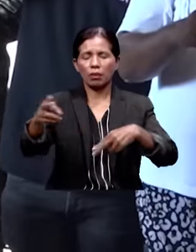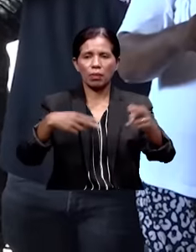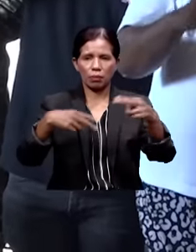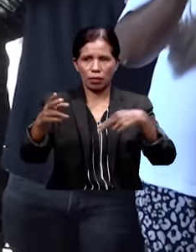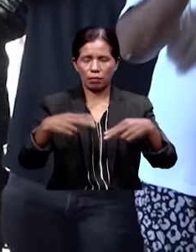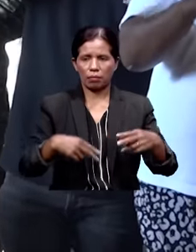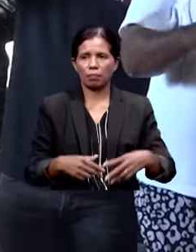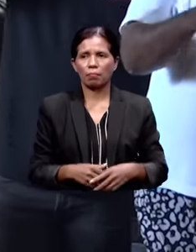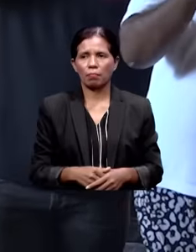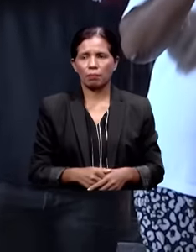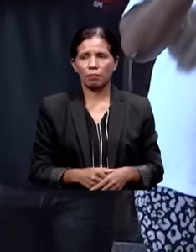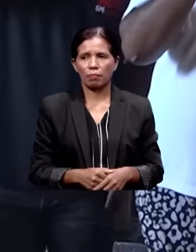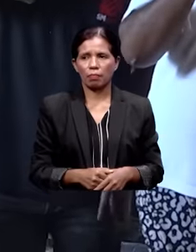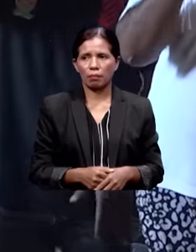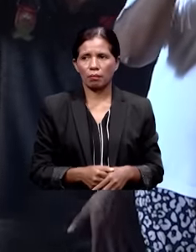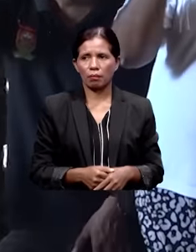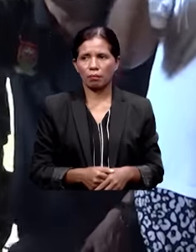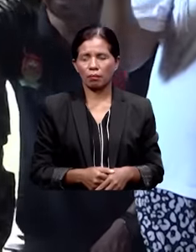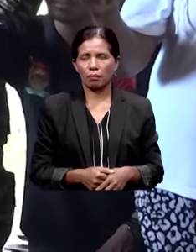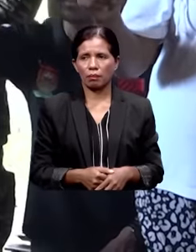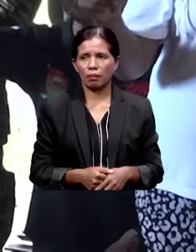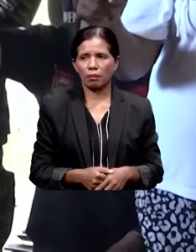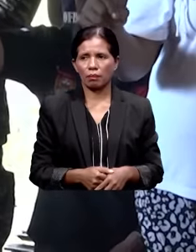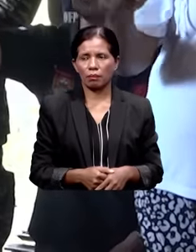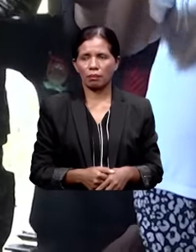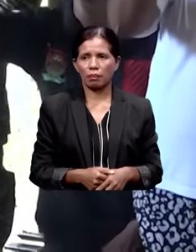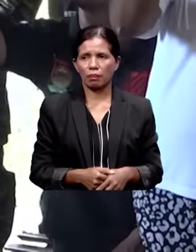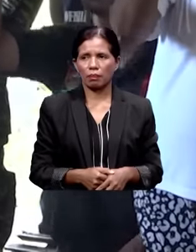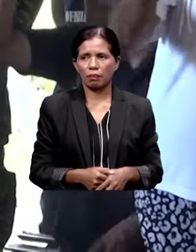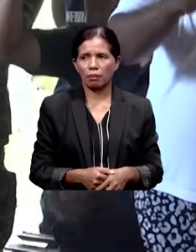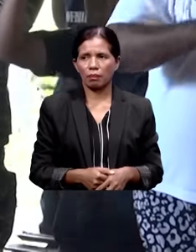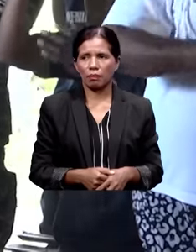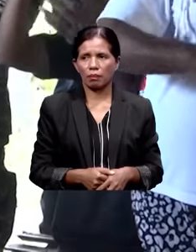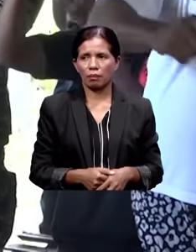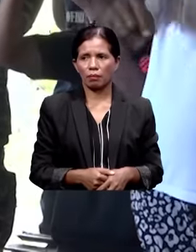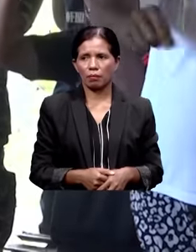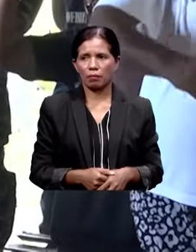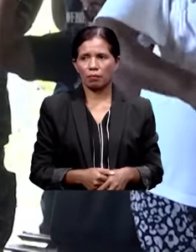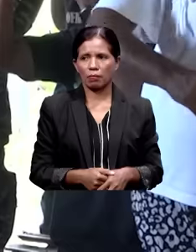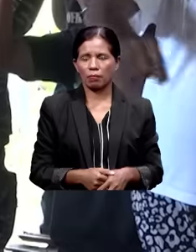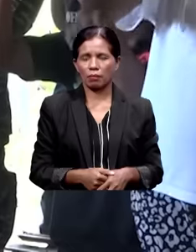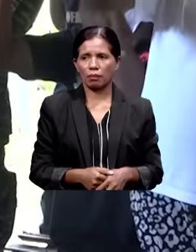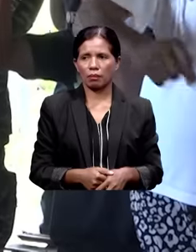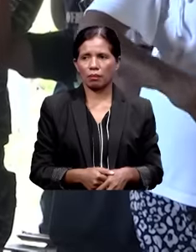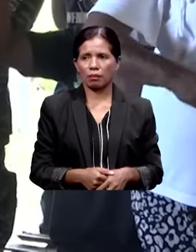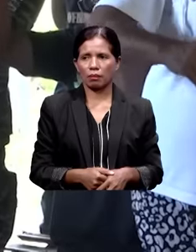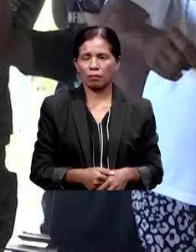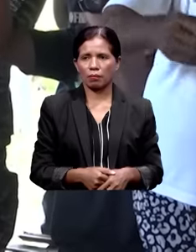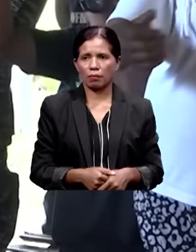Bamai. Sulta kan tui fana kila bem nau om patu sinai kupatu iete kila bem nau em moka bita